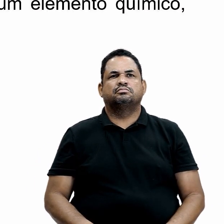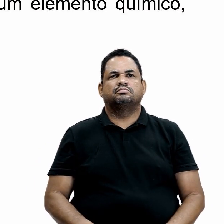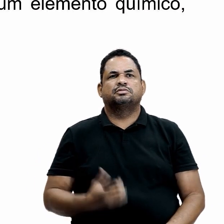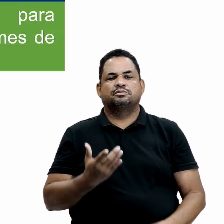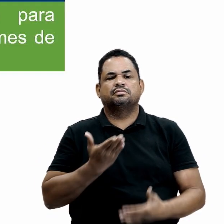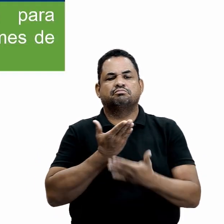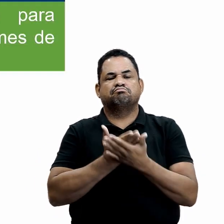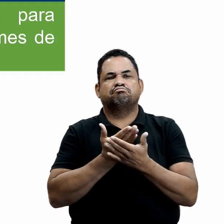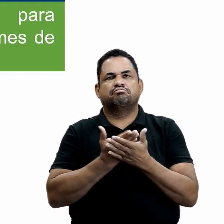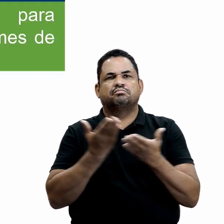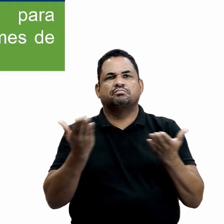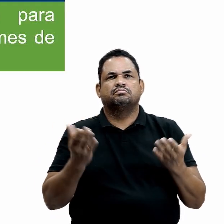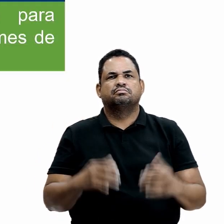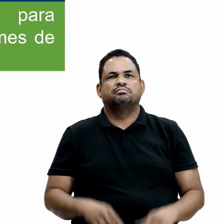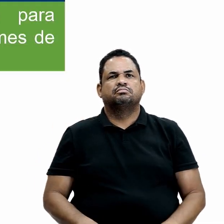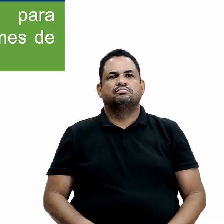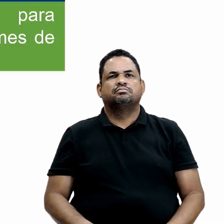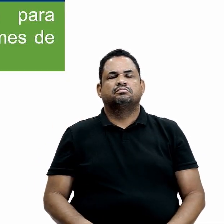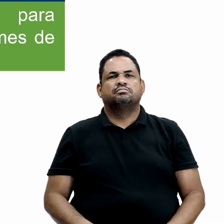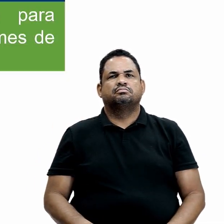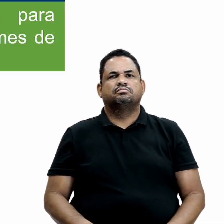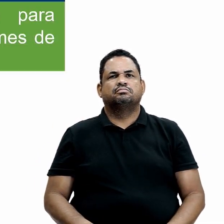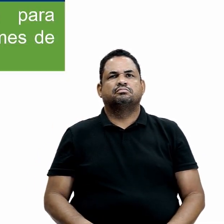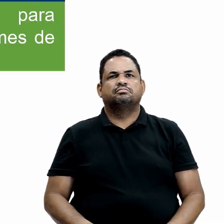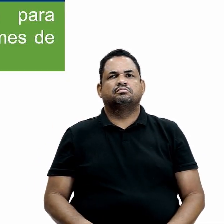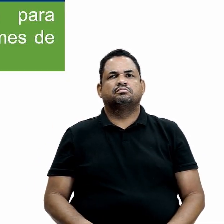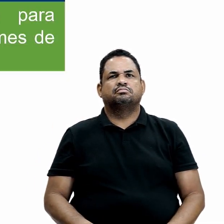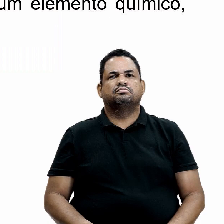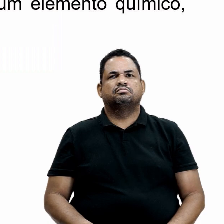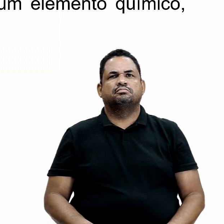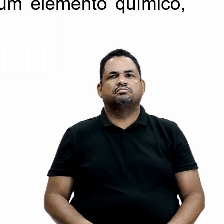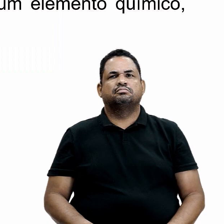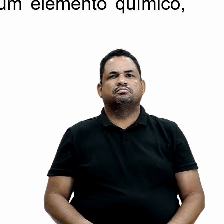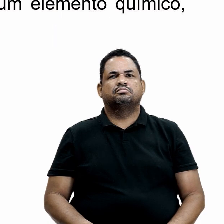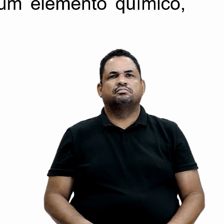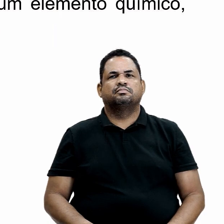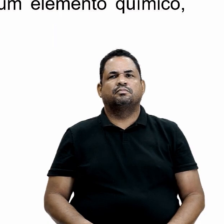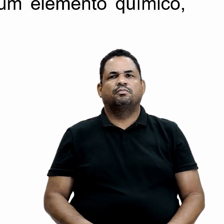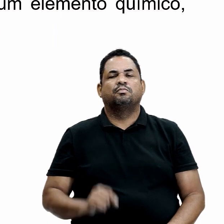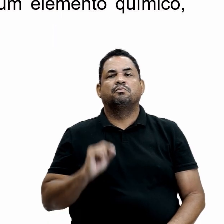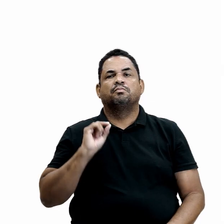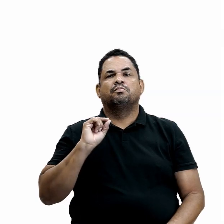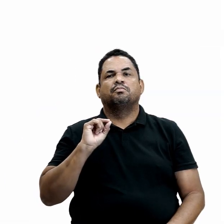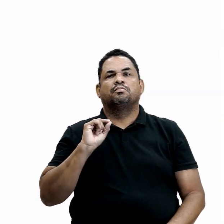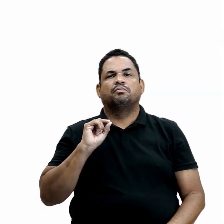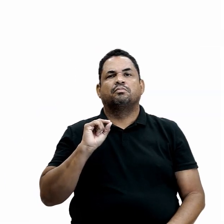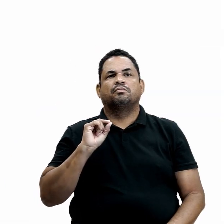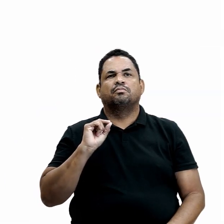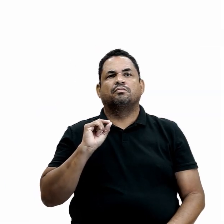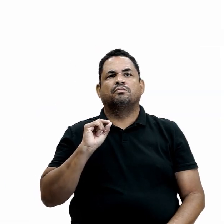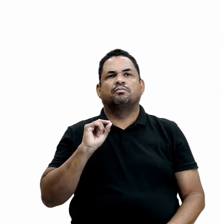que nada mais é de que